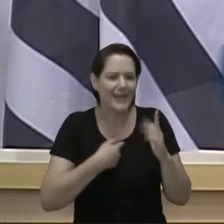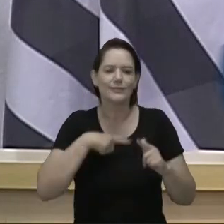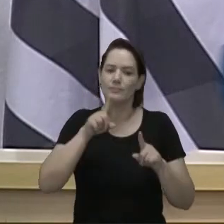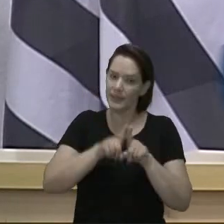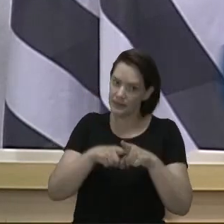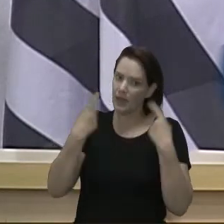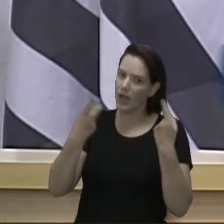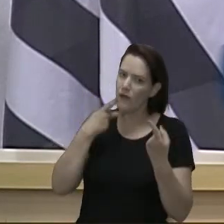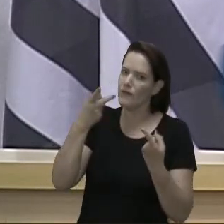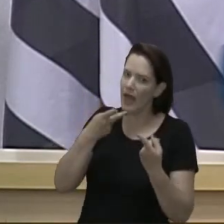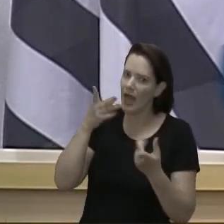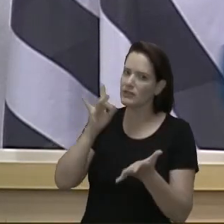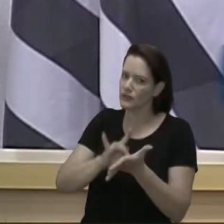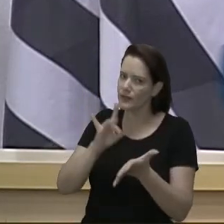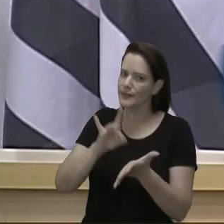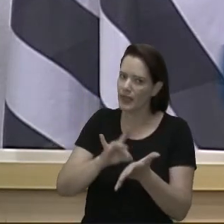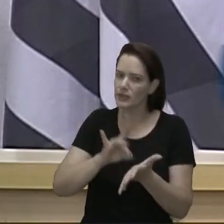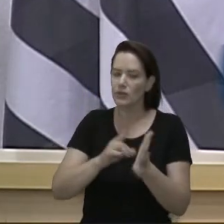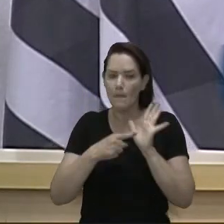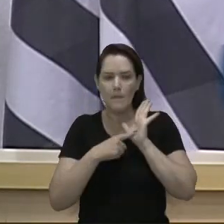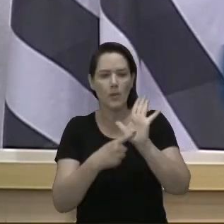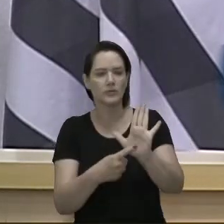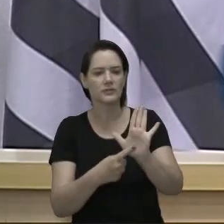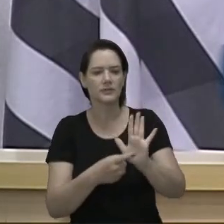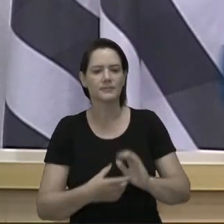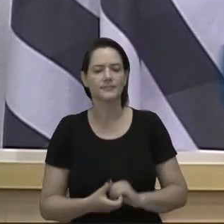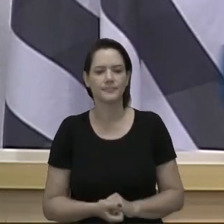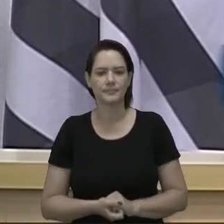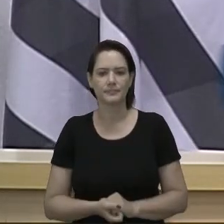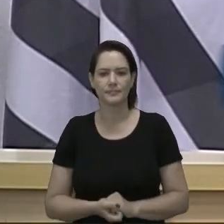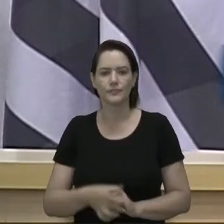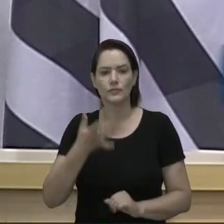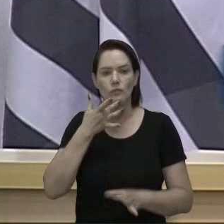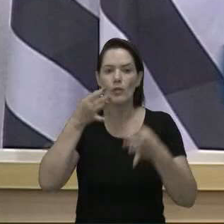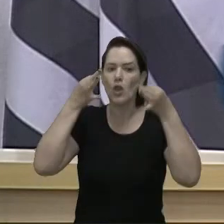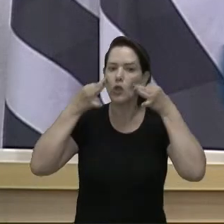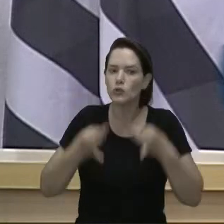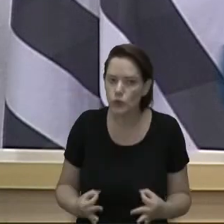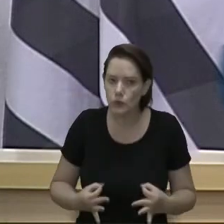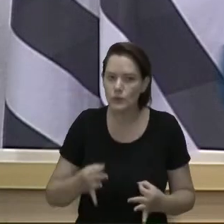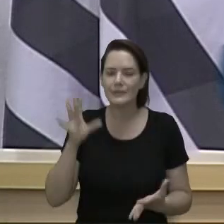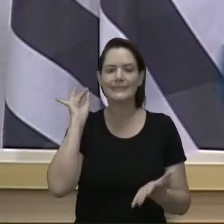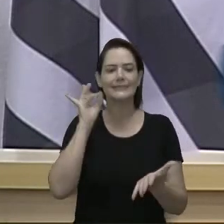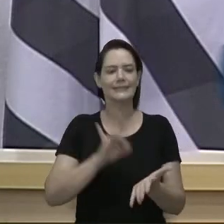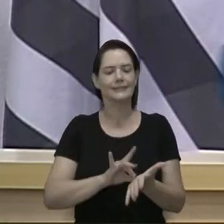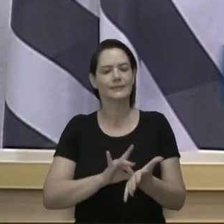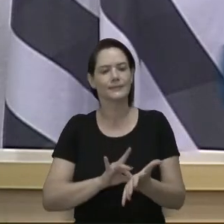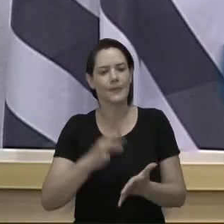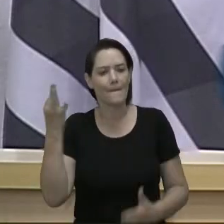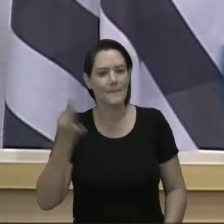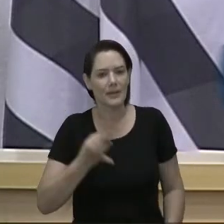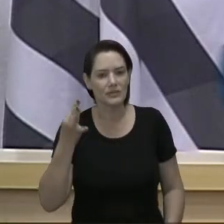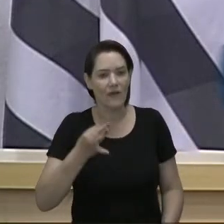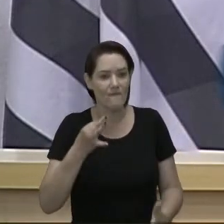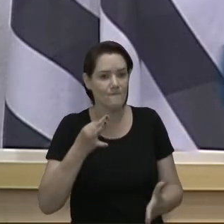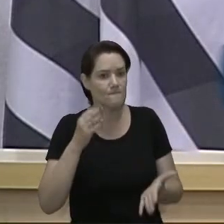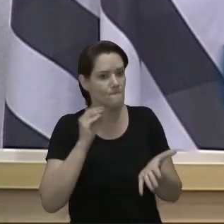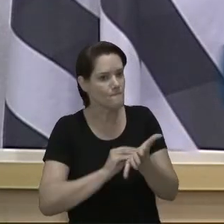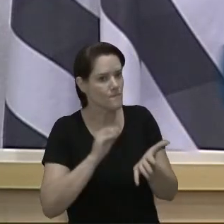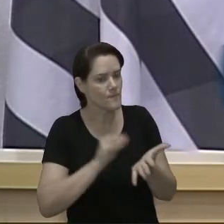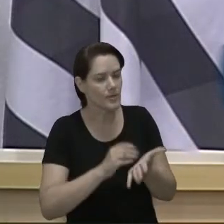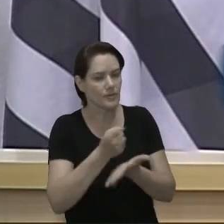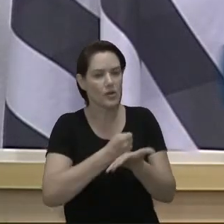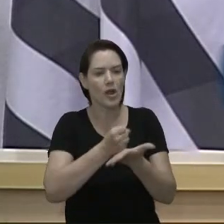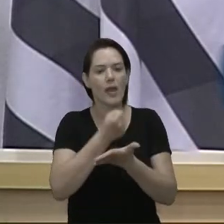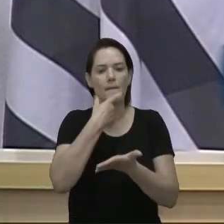quando tá sendo injusto, a gente também mostra, tá? Sejamos justos e sejamos certos. Se alguém sentiu falta de algum medicamento na